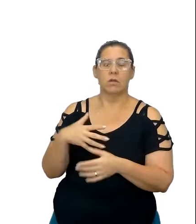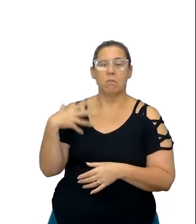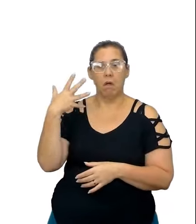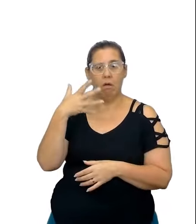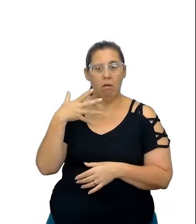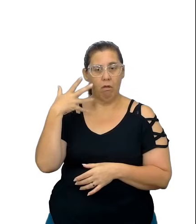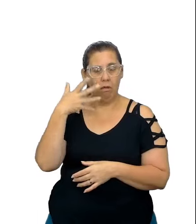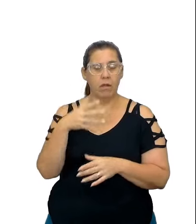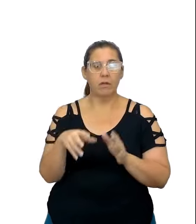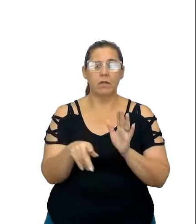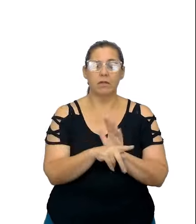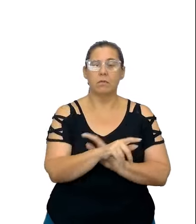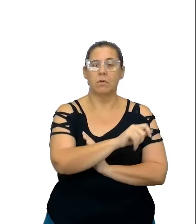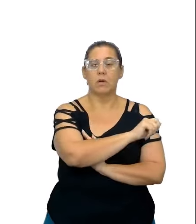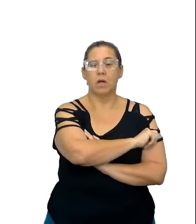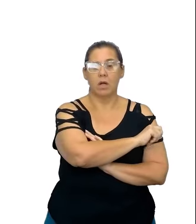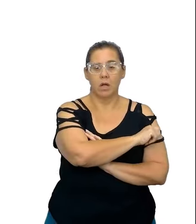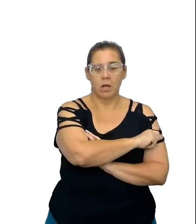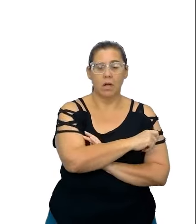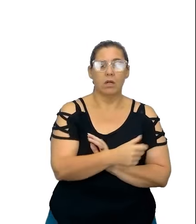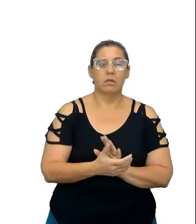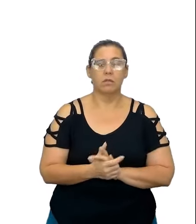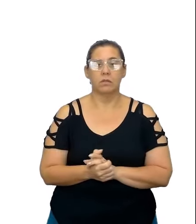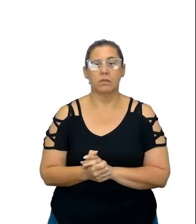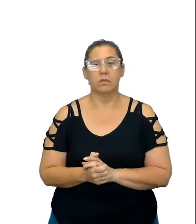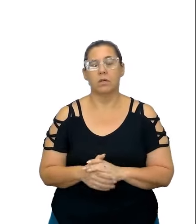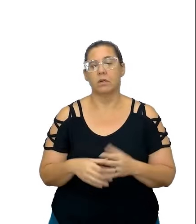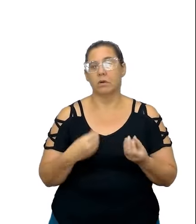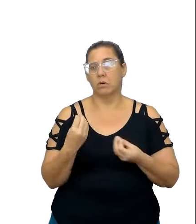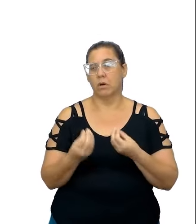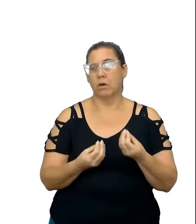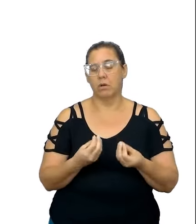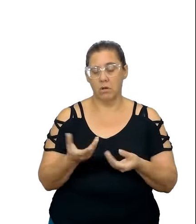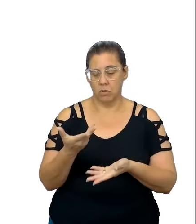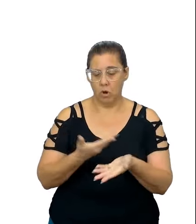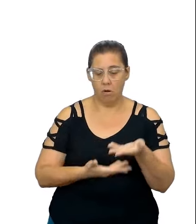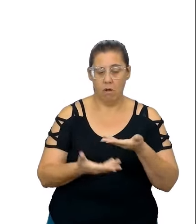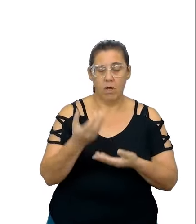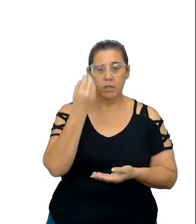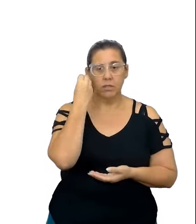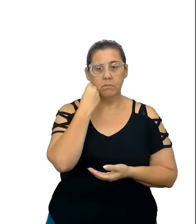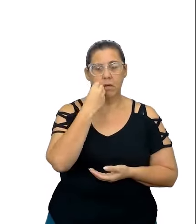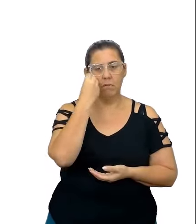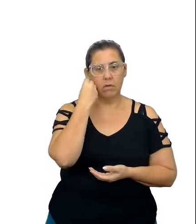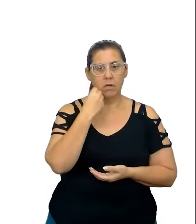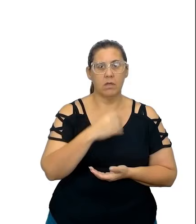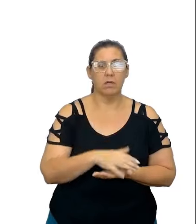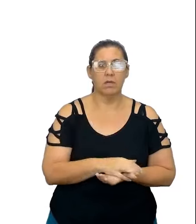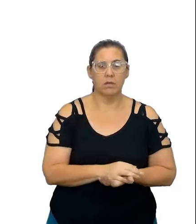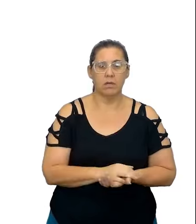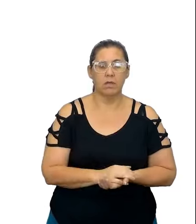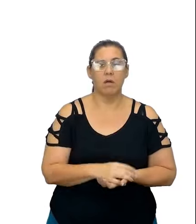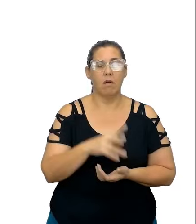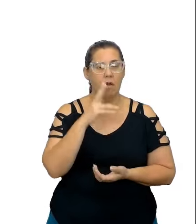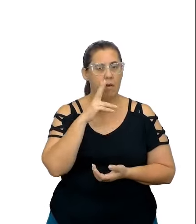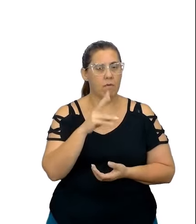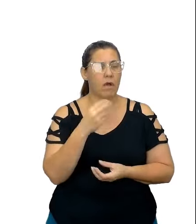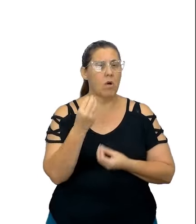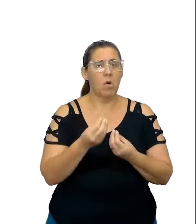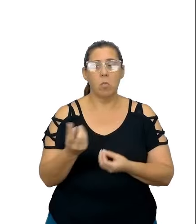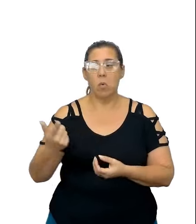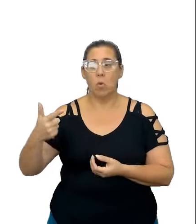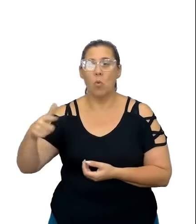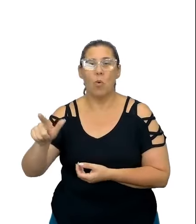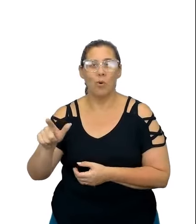apresentação dos próprios alunos frente à sua sala, é o trocar experiência, é ver como o